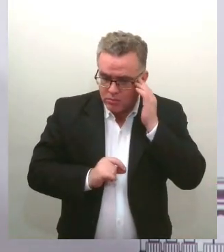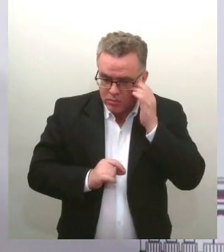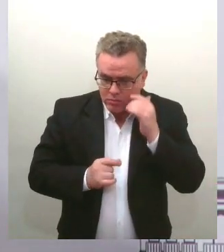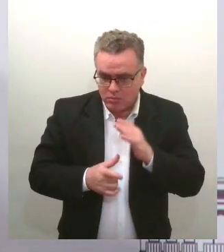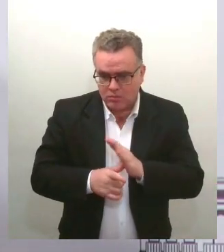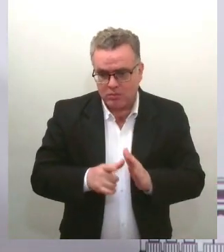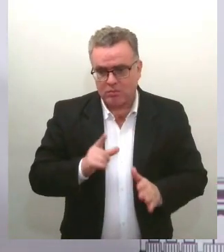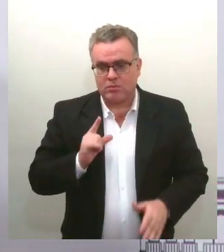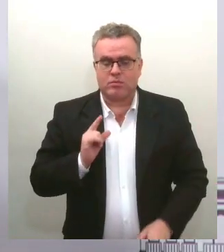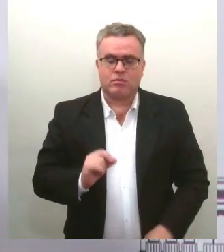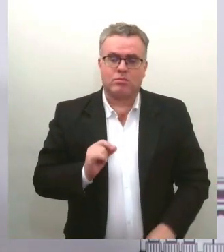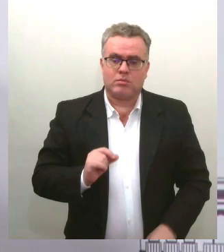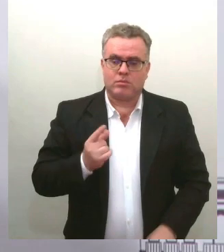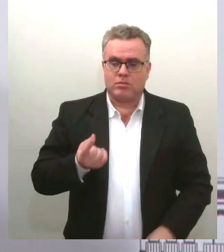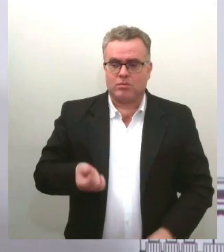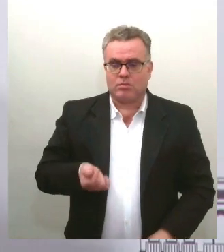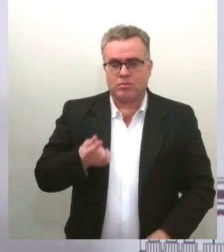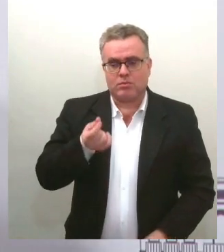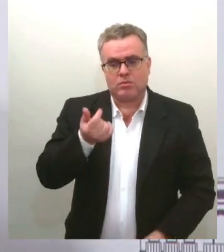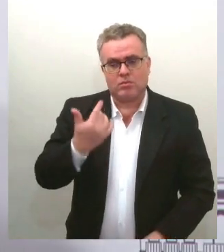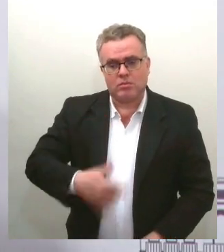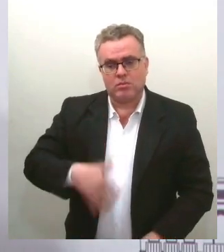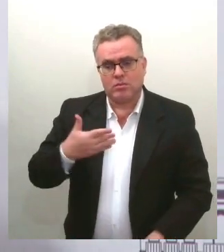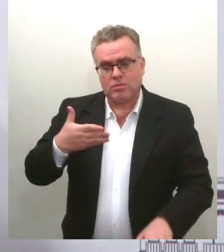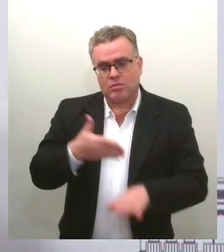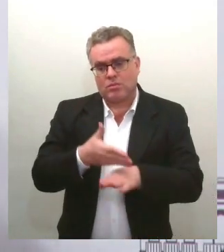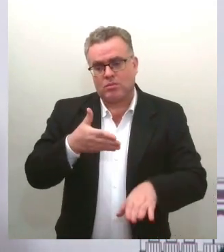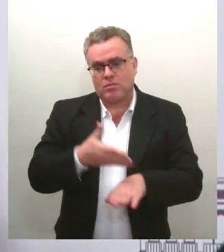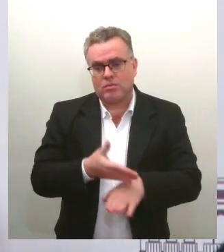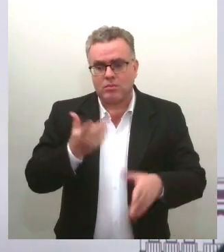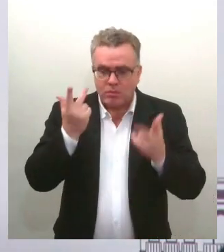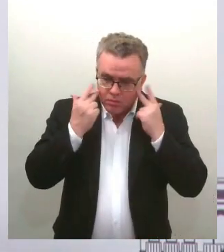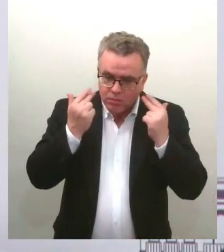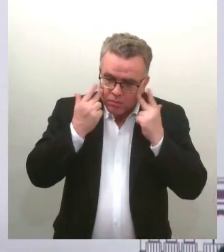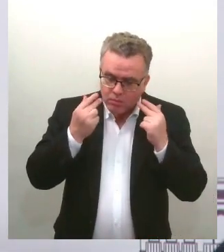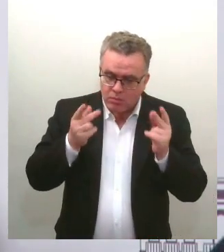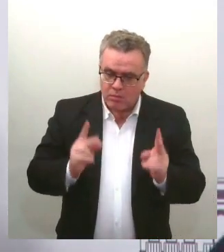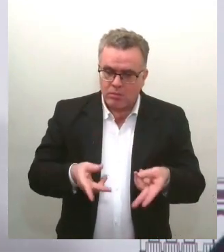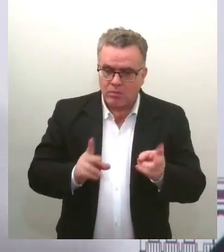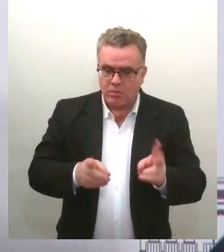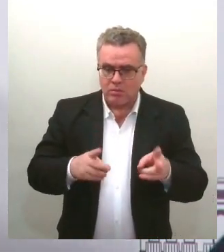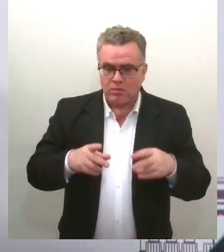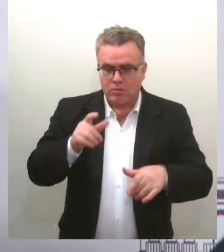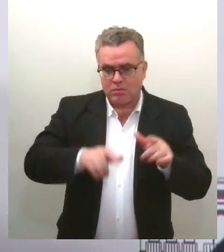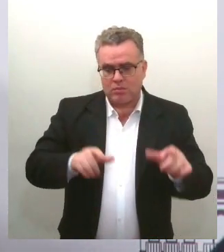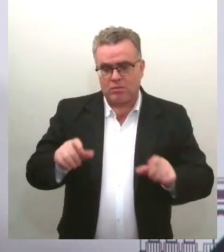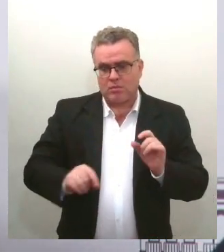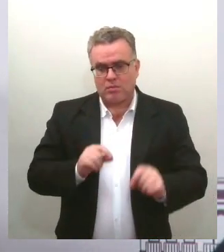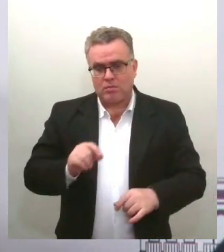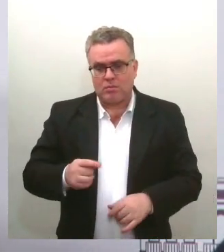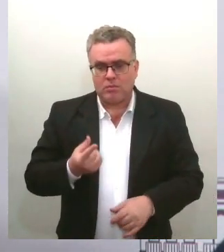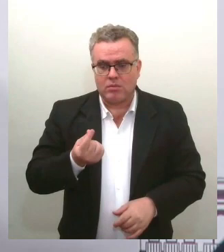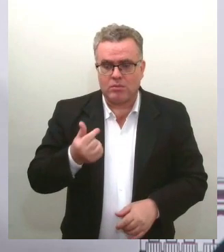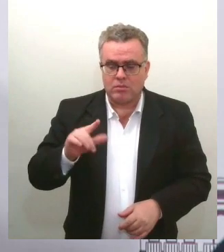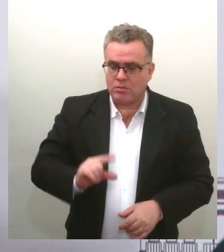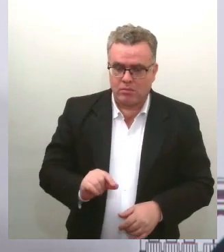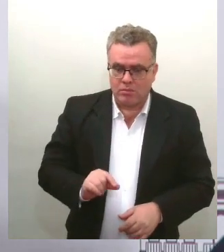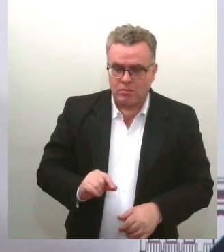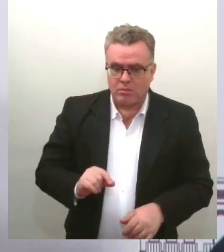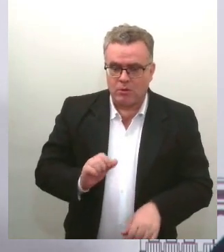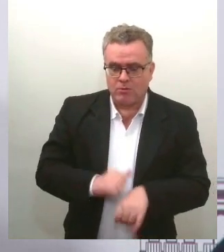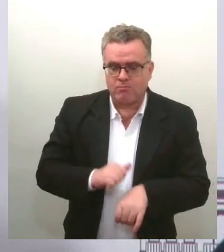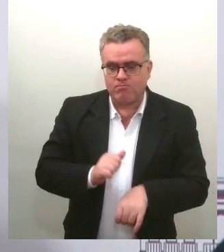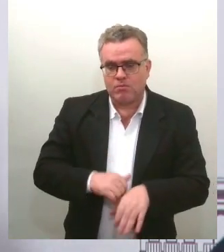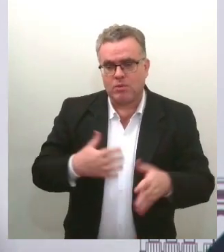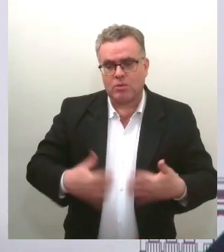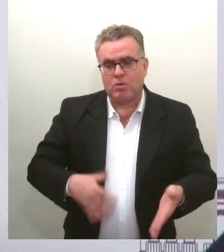acesso ao medicamento. E as pessoas com a renda mais baixa não tinha, porque não teria condições de importar um